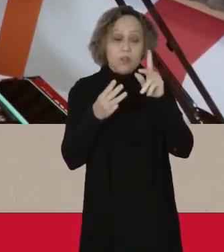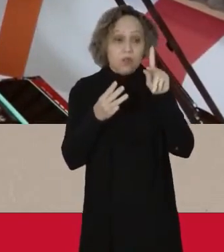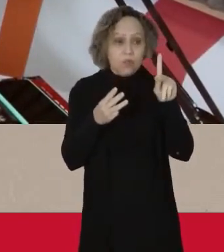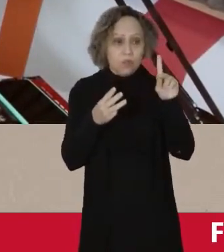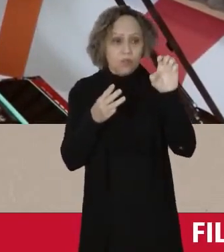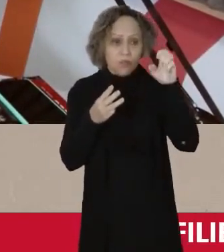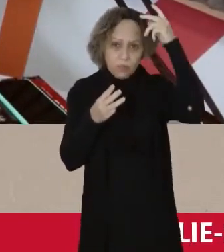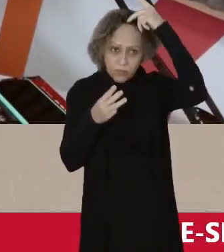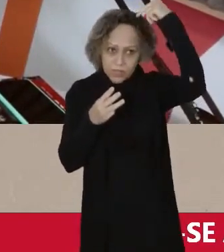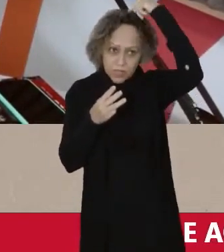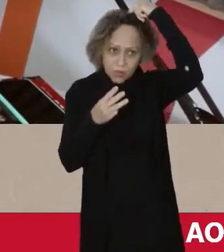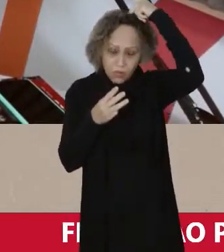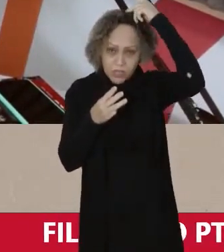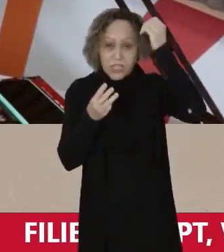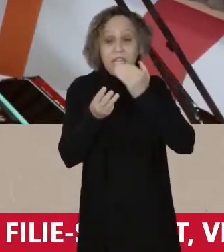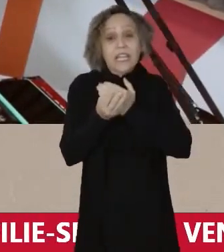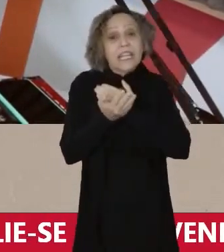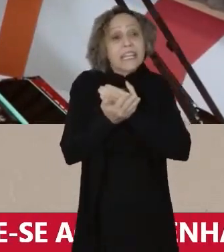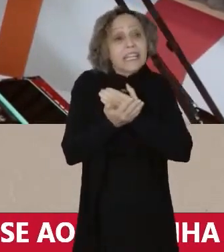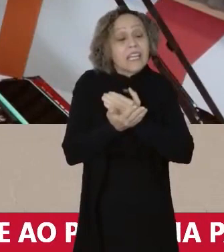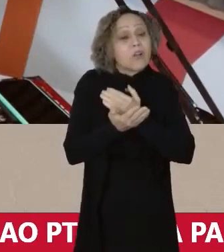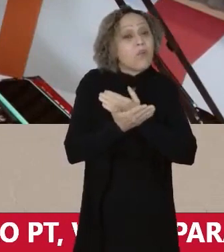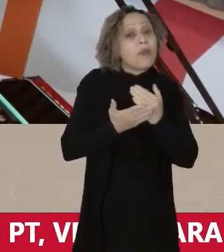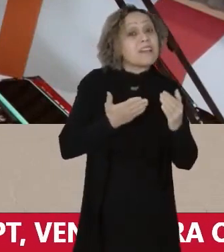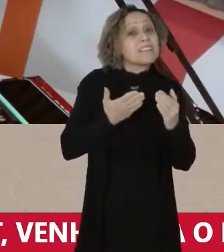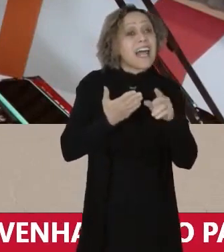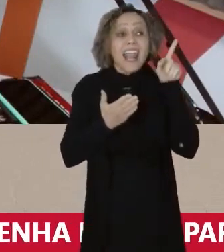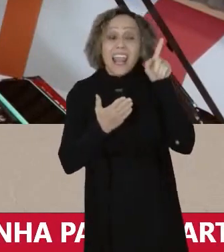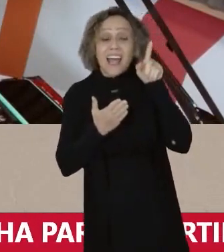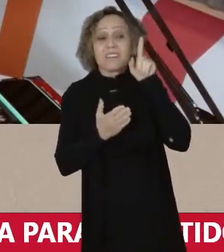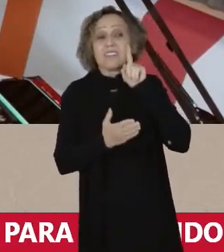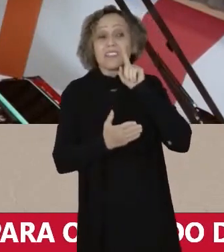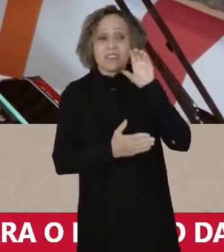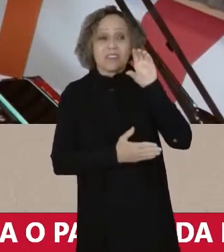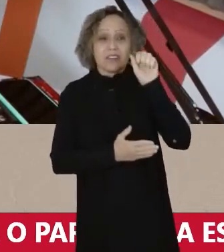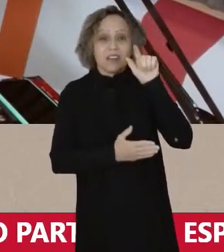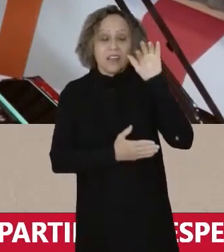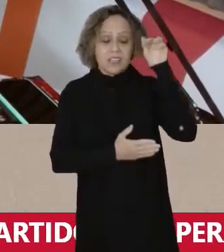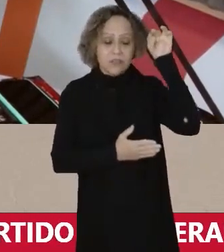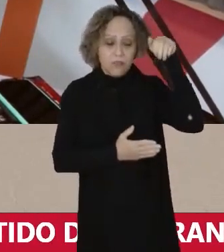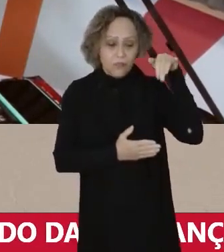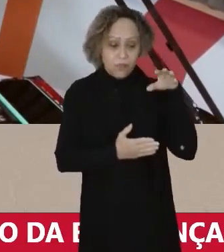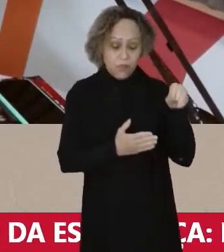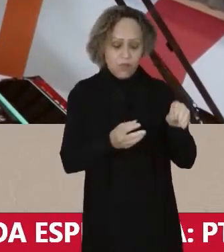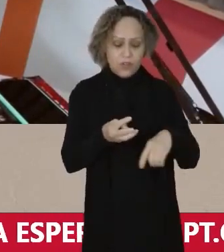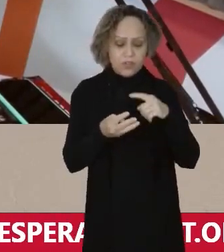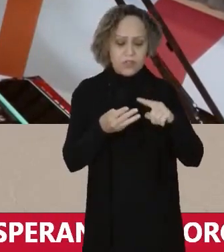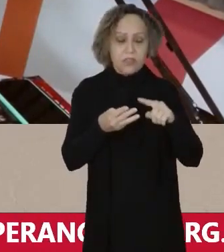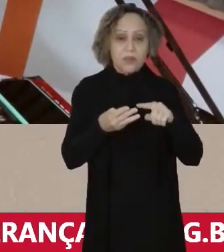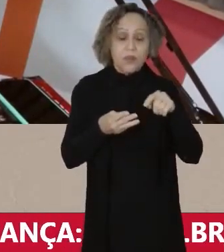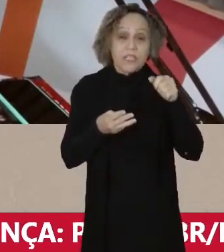negro na Califórnia. Aqui no Brasil, então, vem com a Assembleia de Deus, em 1911, depois Congregação Cristã do